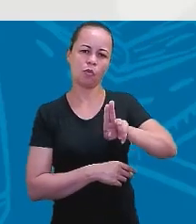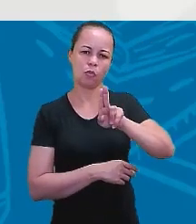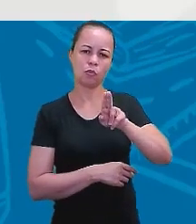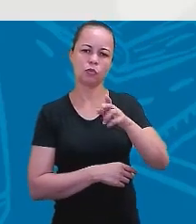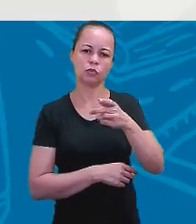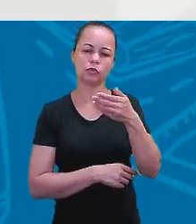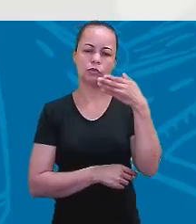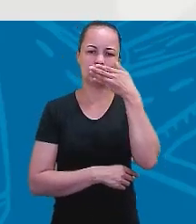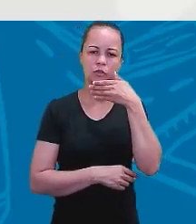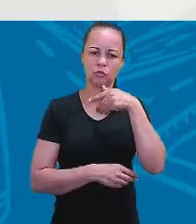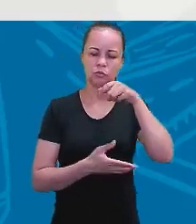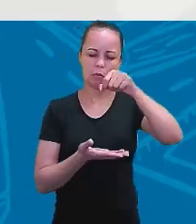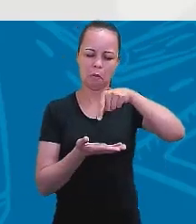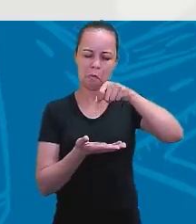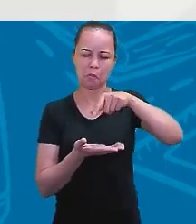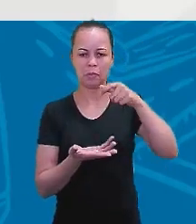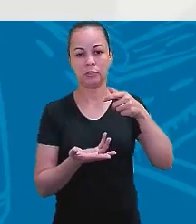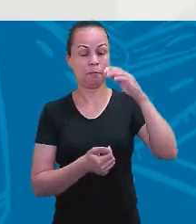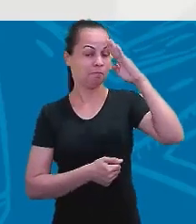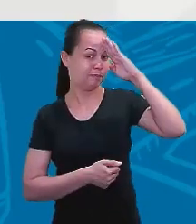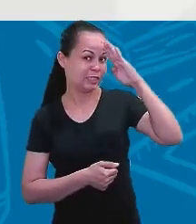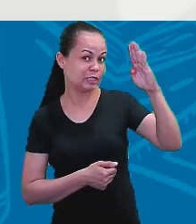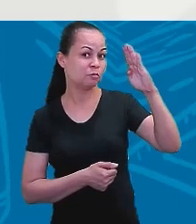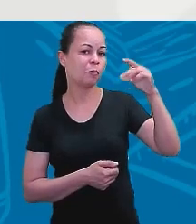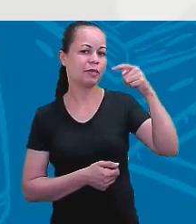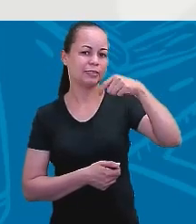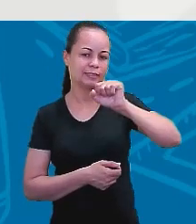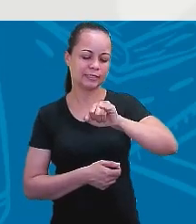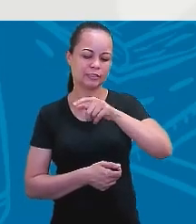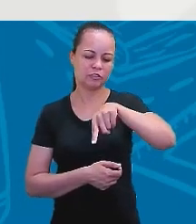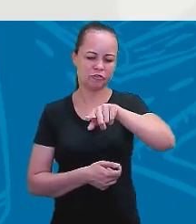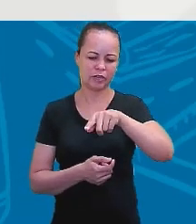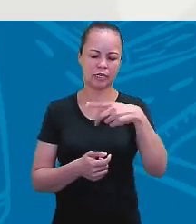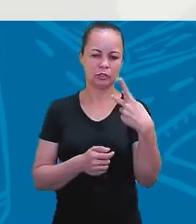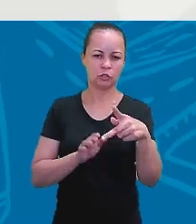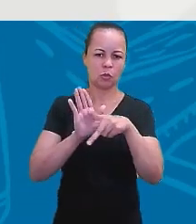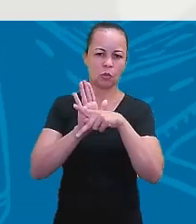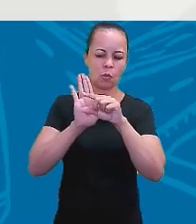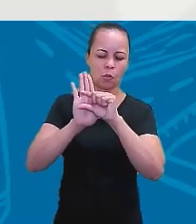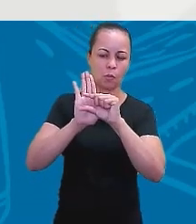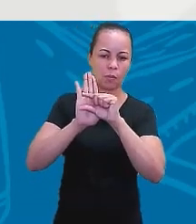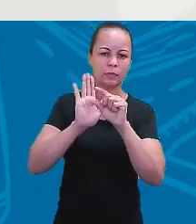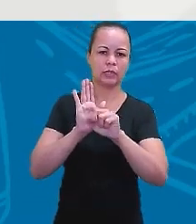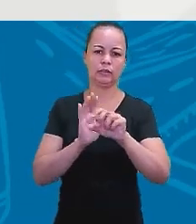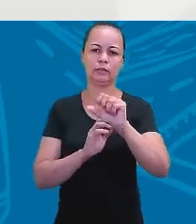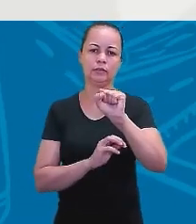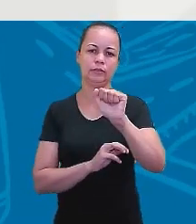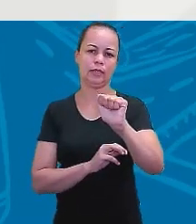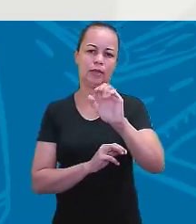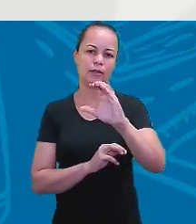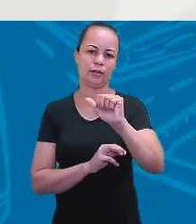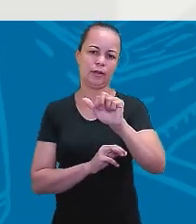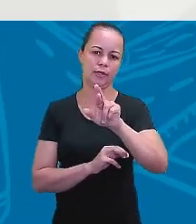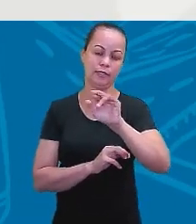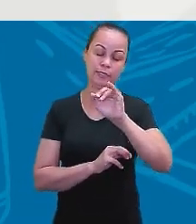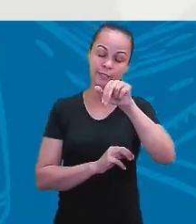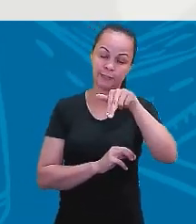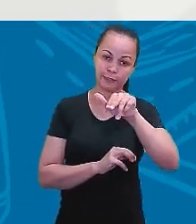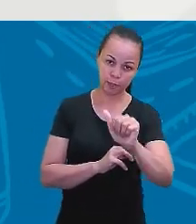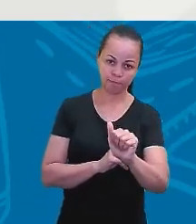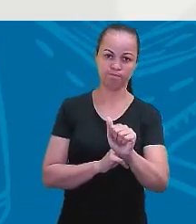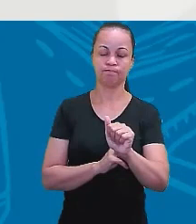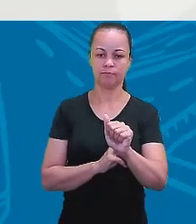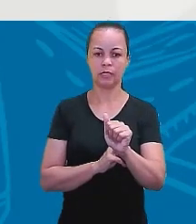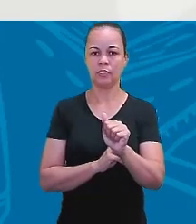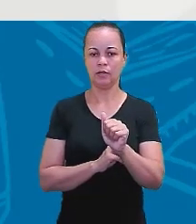adoçante, principalmente se tiver na sua composição a sacarina. Fica aí a informação, porque esse ambiente aqui,